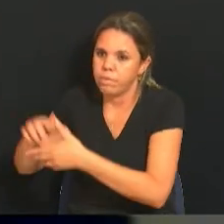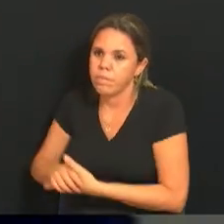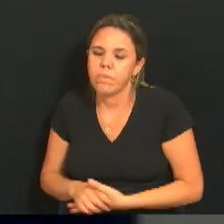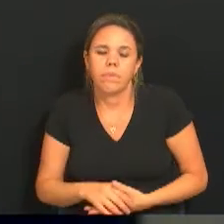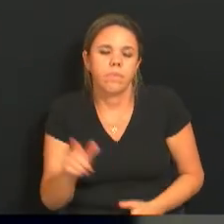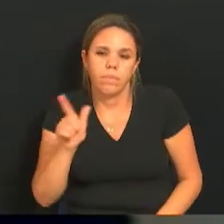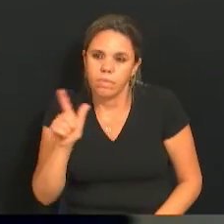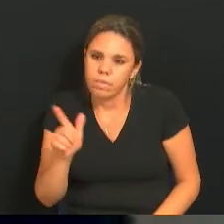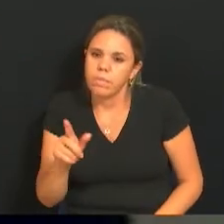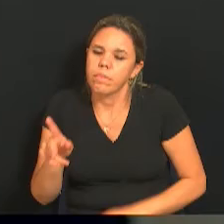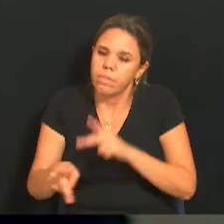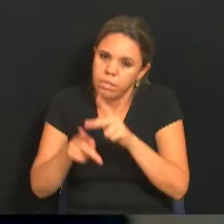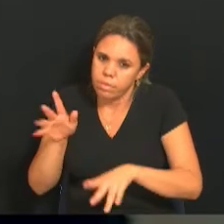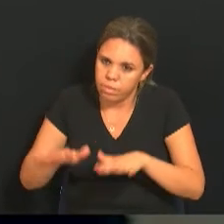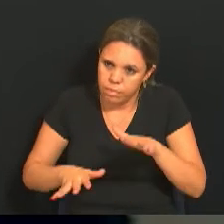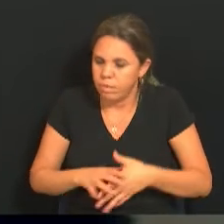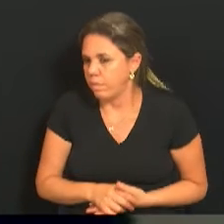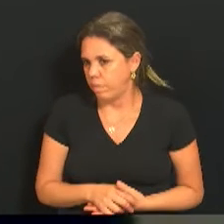gente tem pessoas que